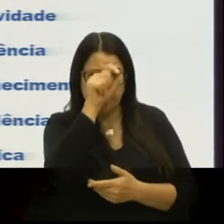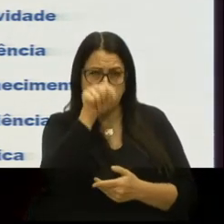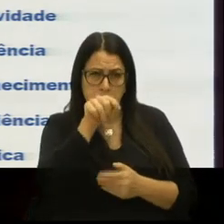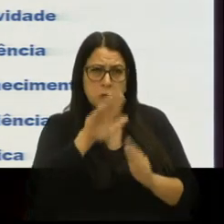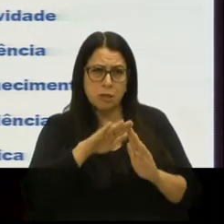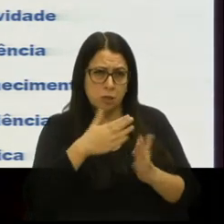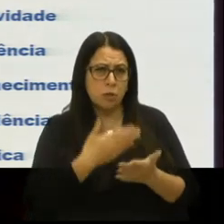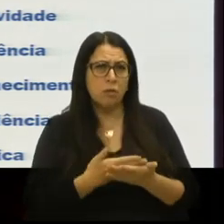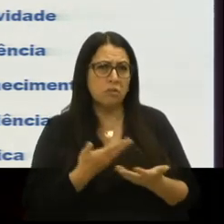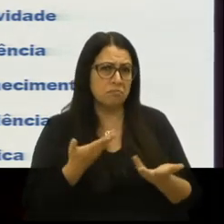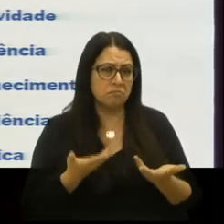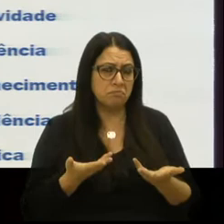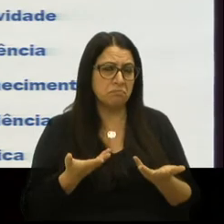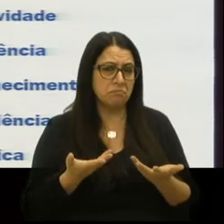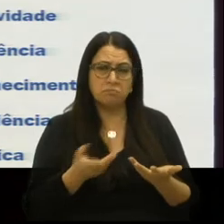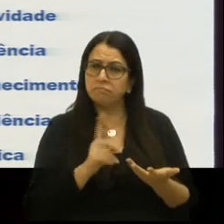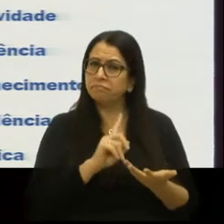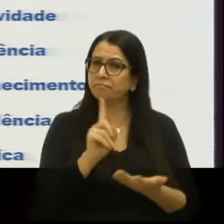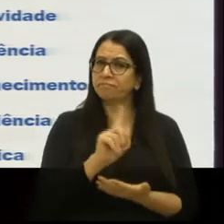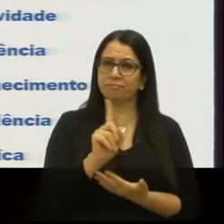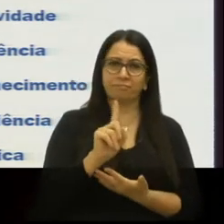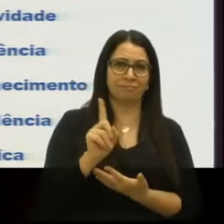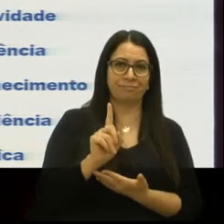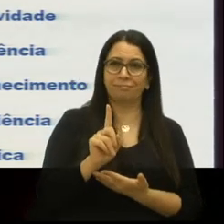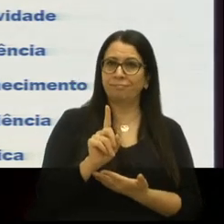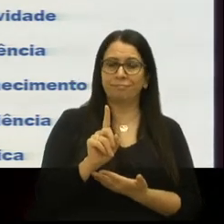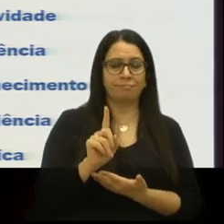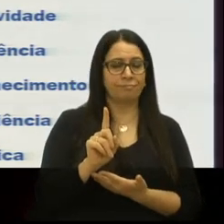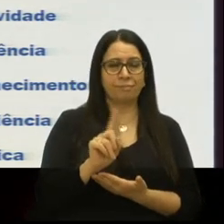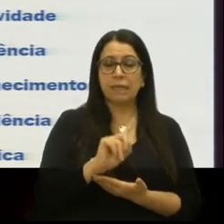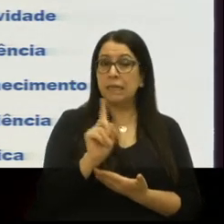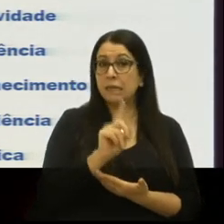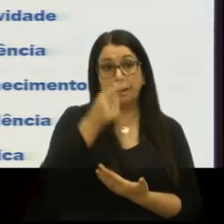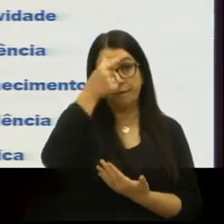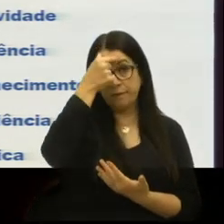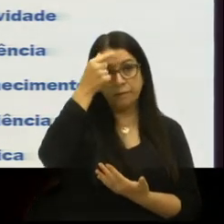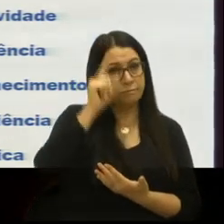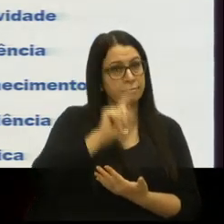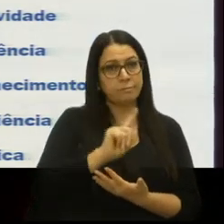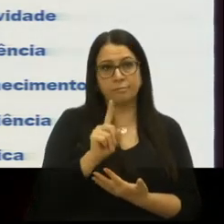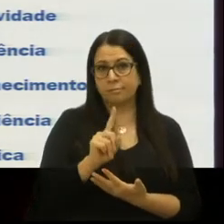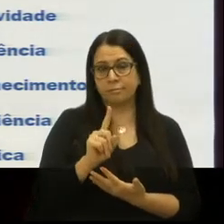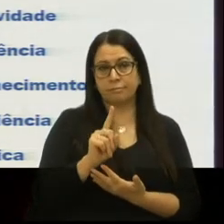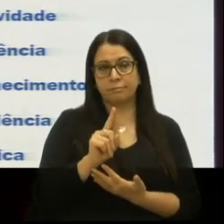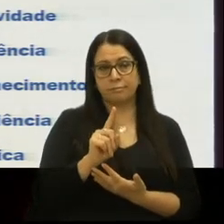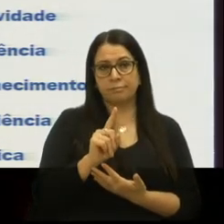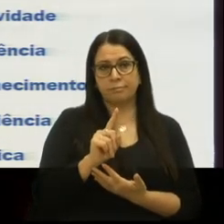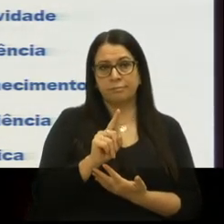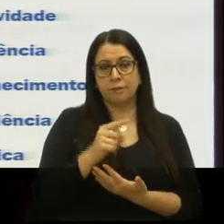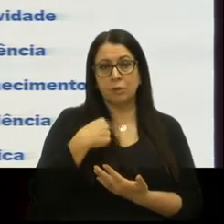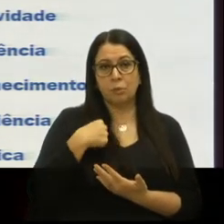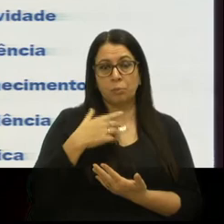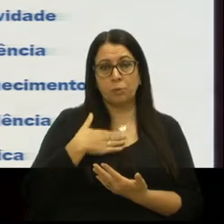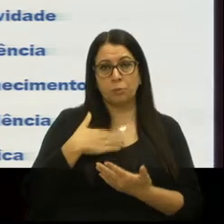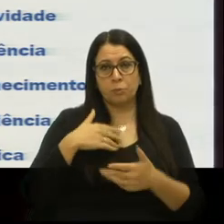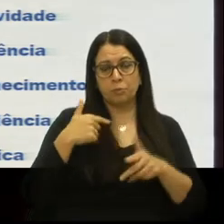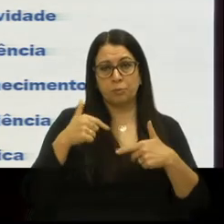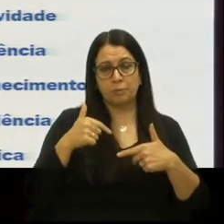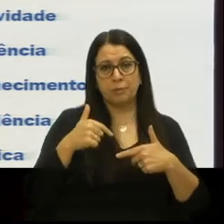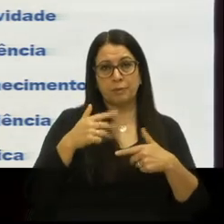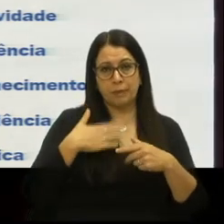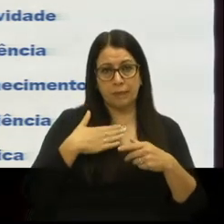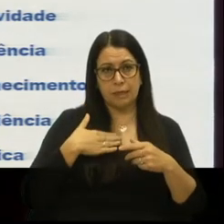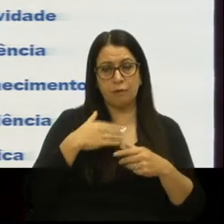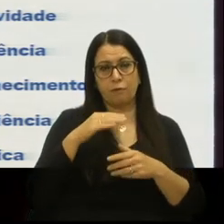escola? Não. Nem na faculdade. No período de trabalho de